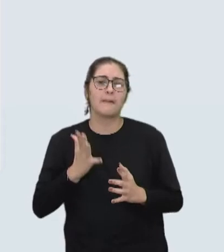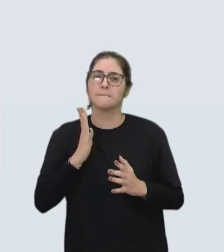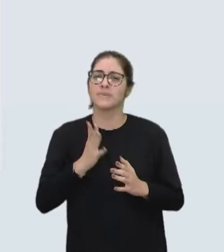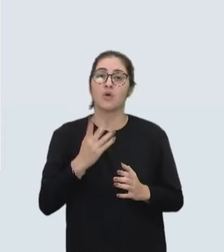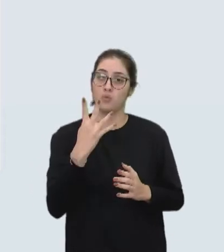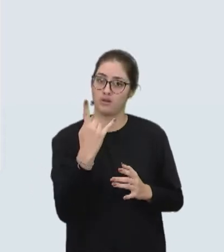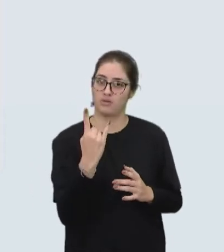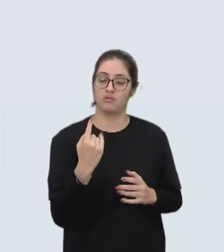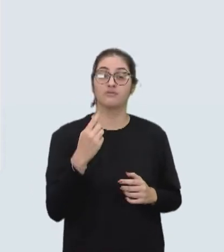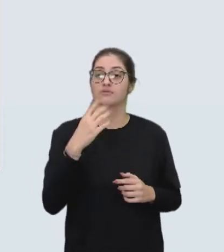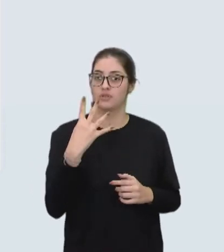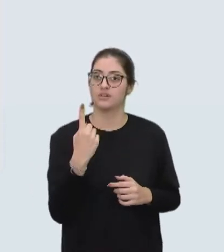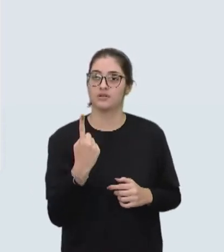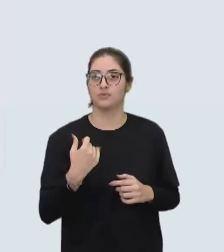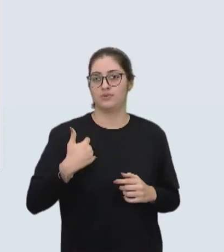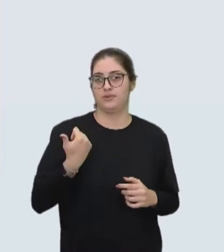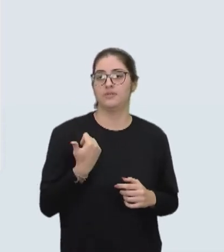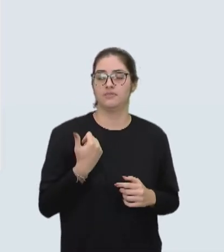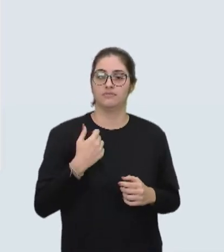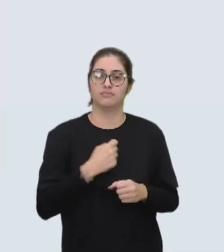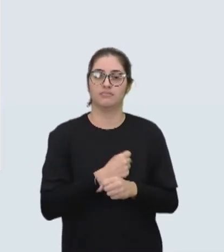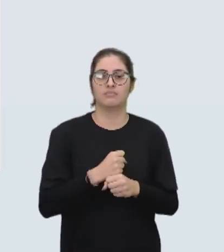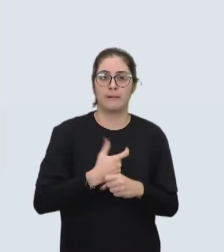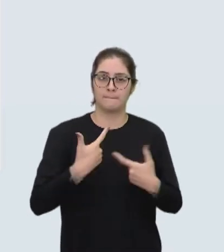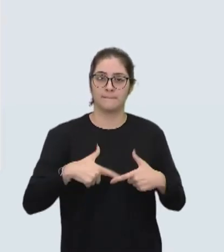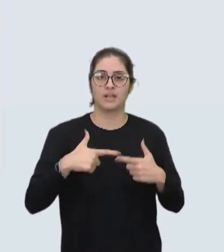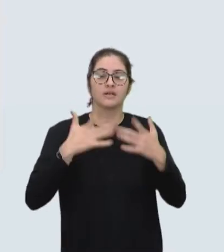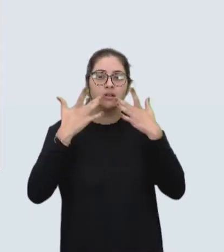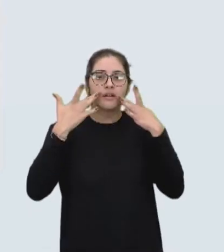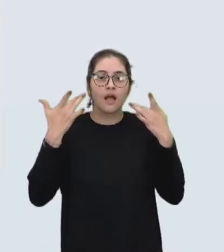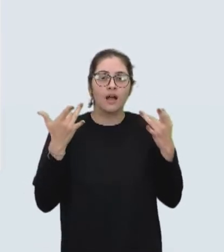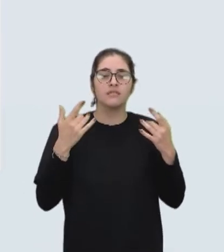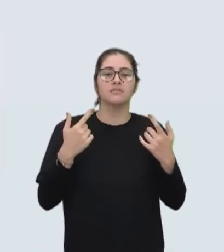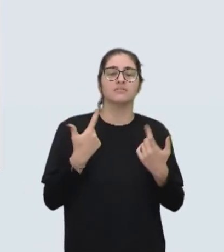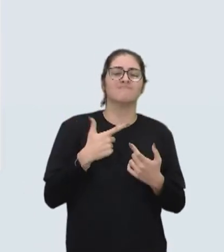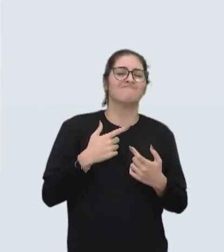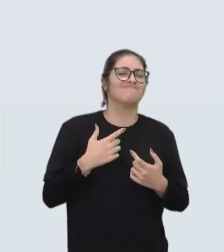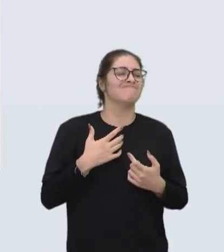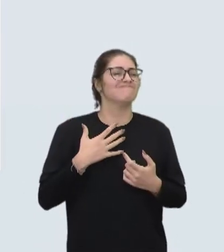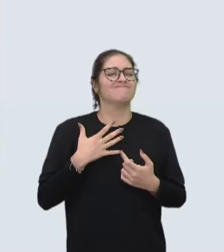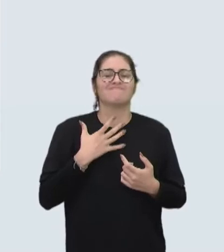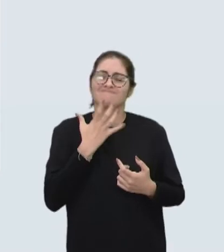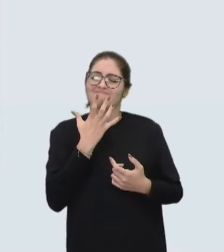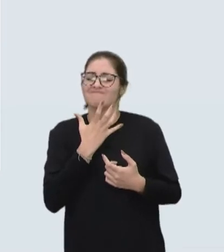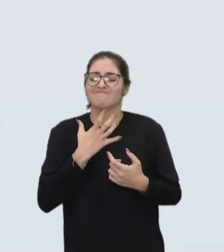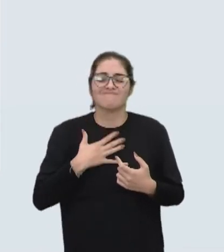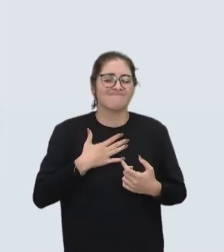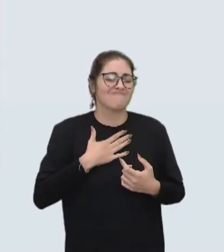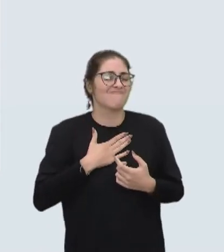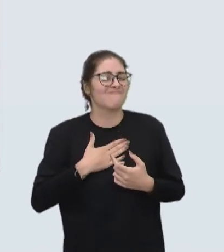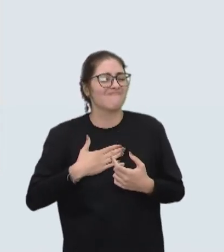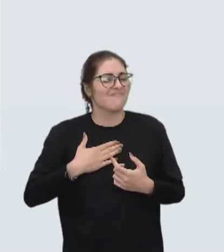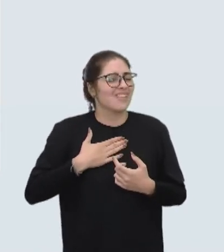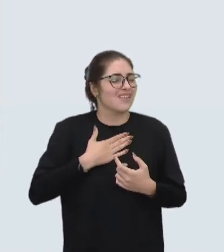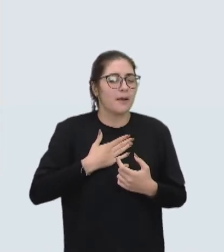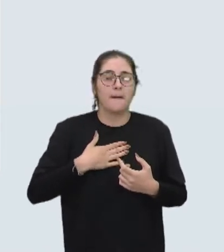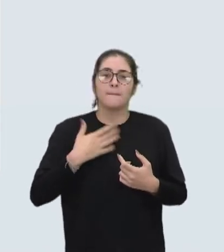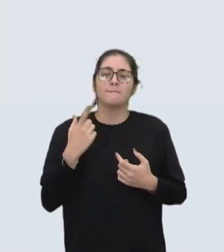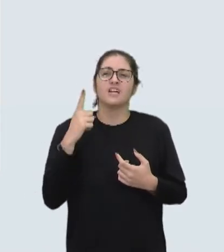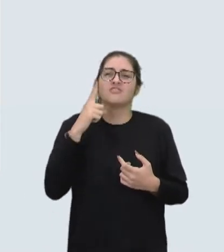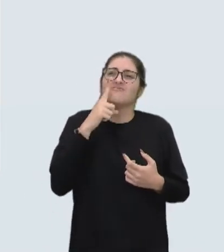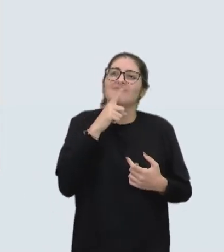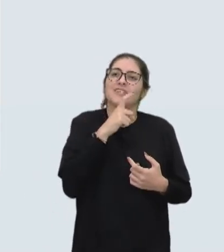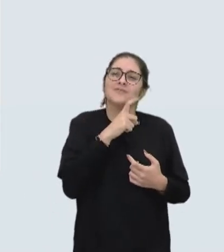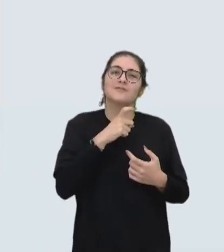41 anos, né, trabalhando no teatro, é de um prazer e de uma alegria que é difícil até